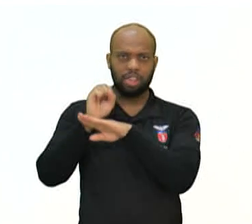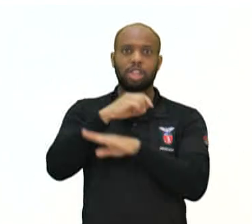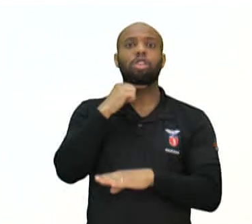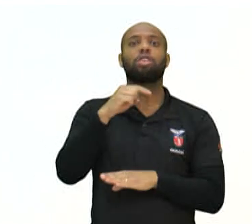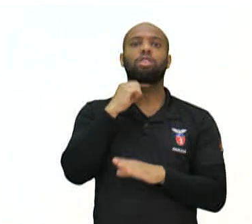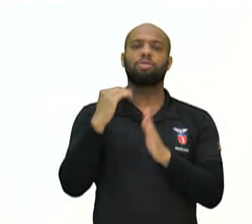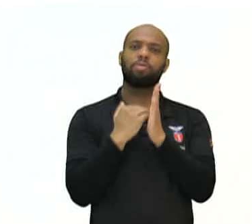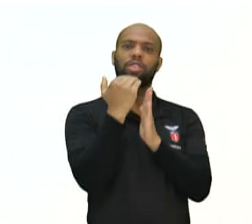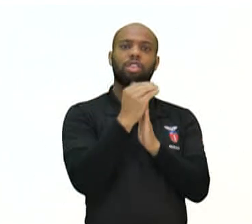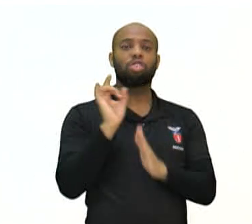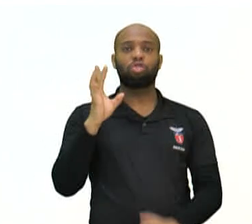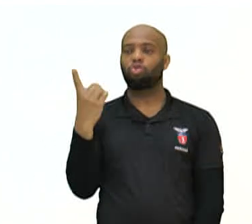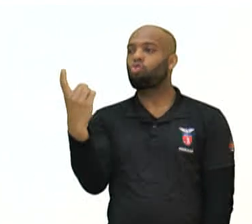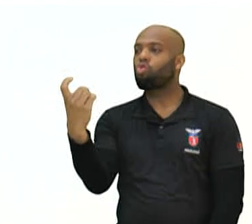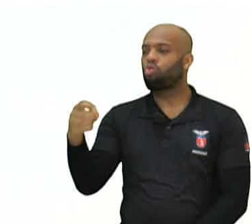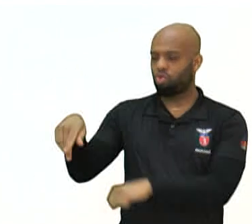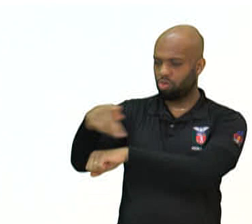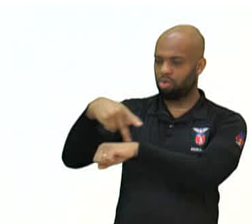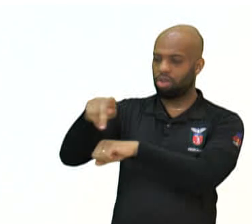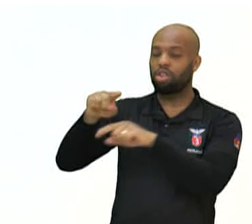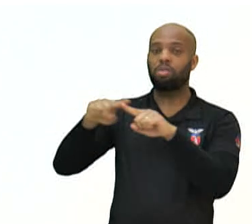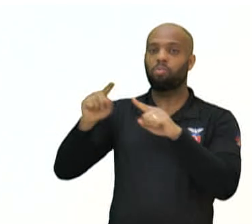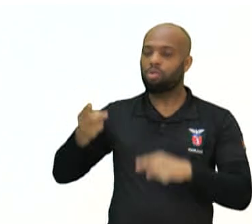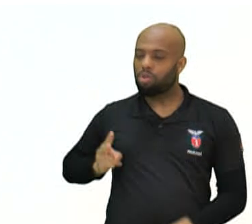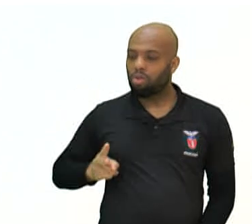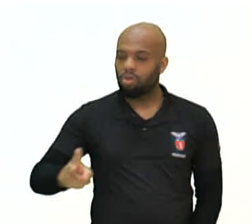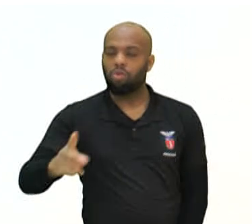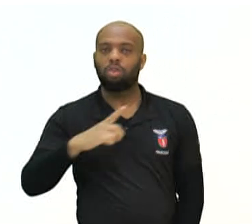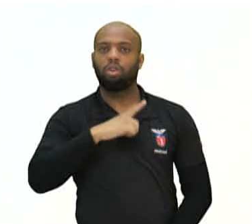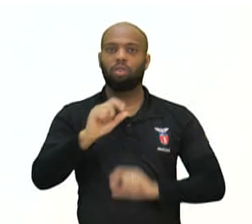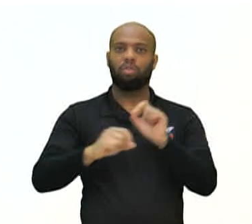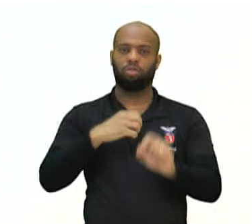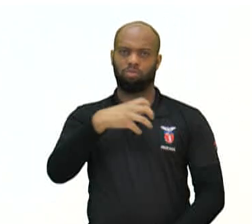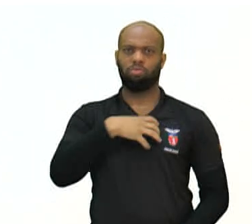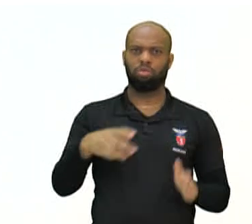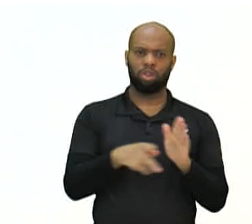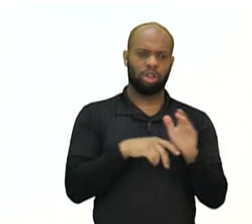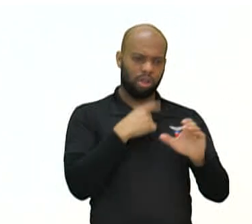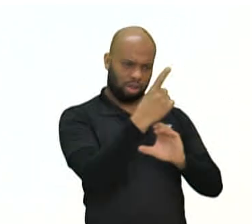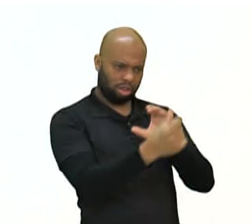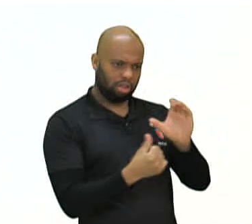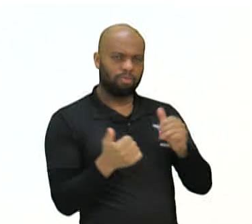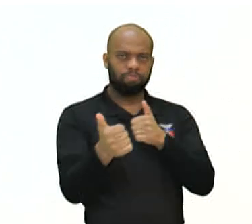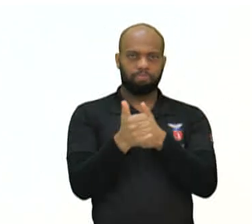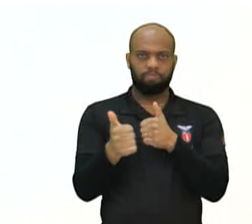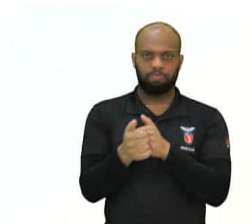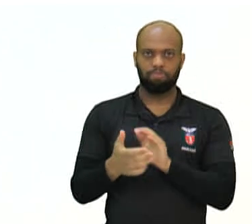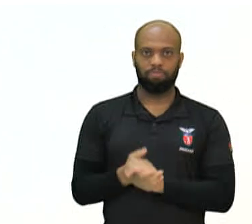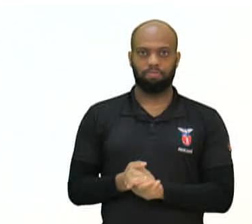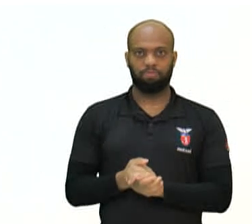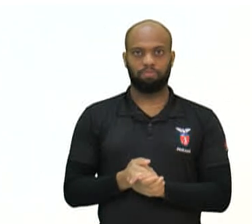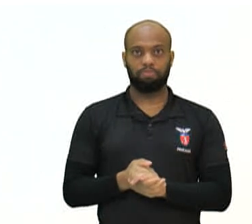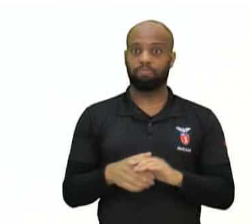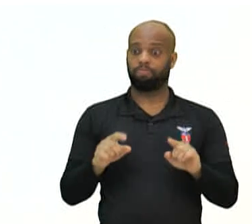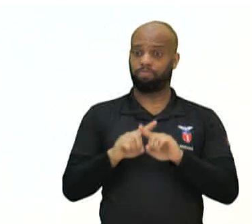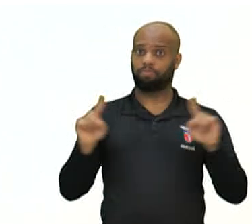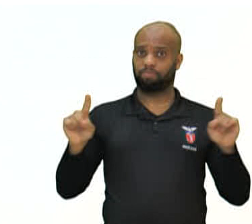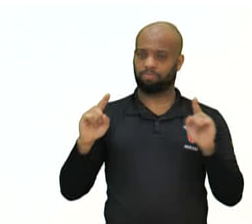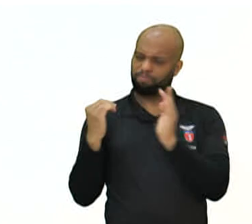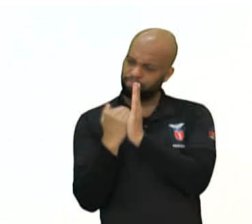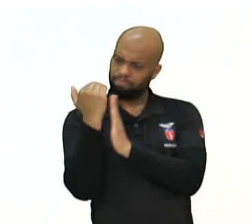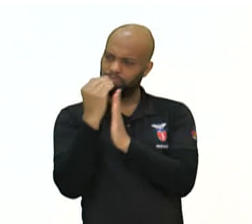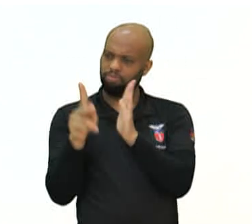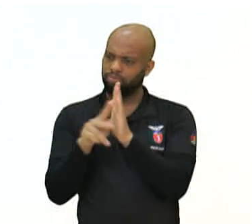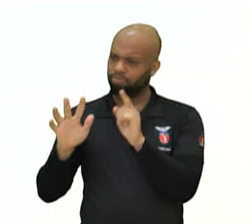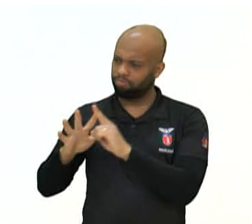senão em um só país e continua existindo o cerco capitalista. O triunfo definitivo do socialismo,